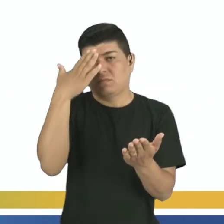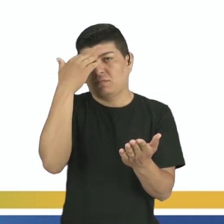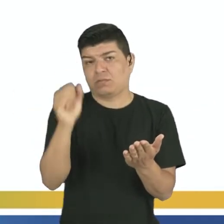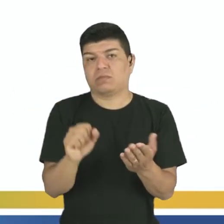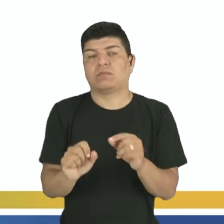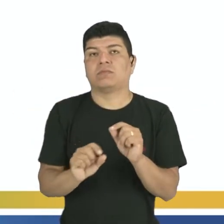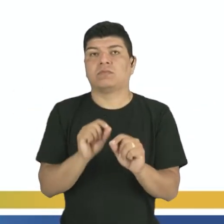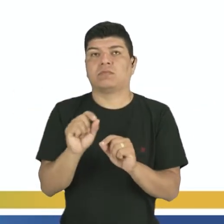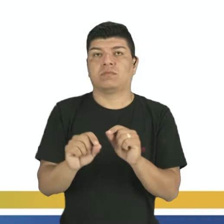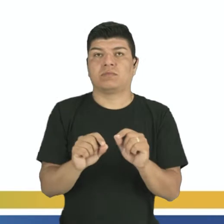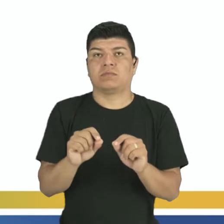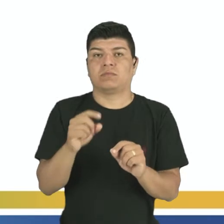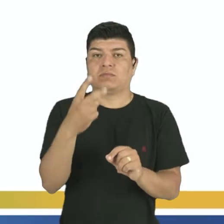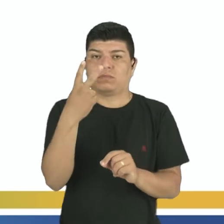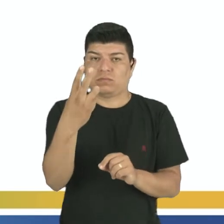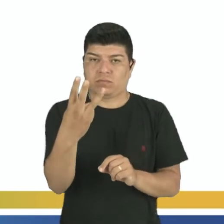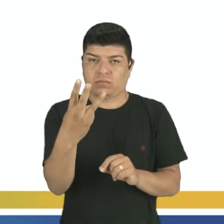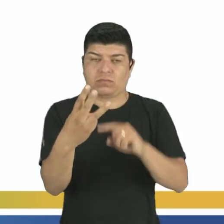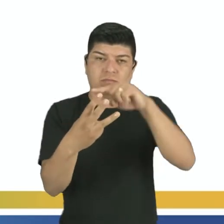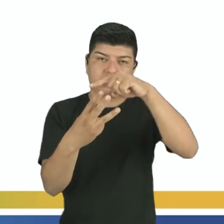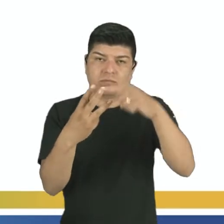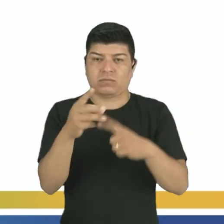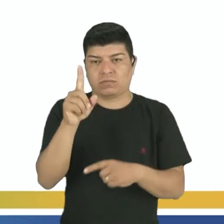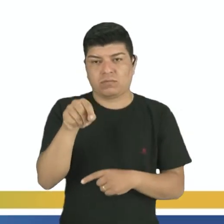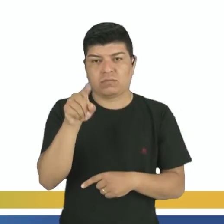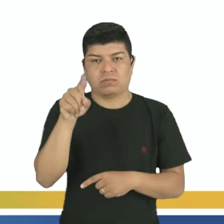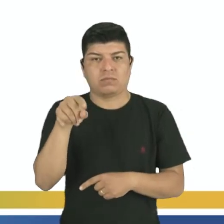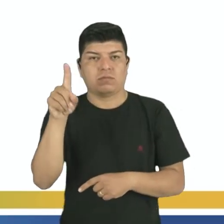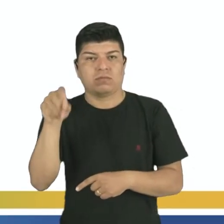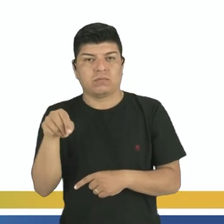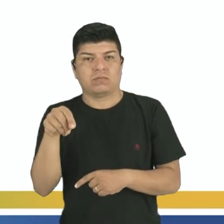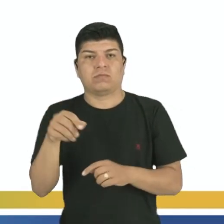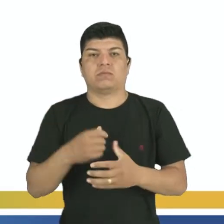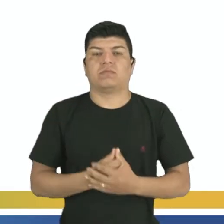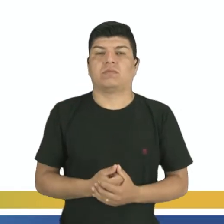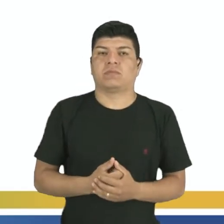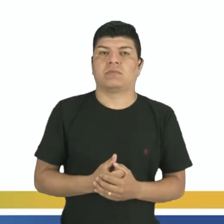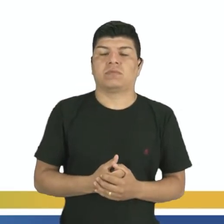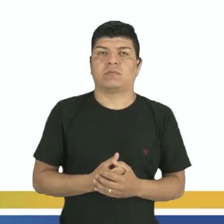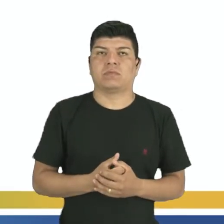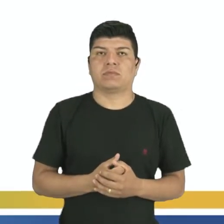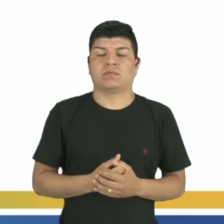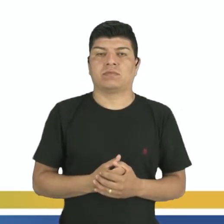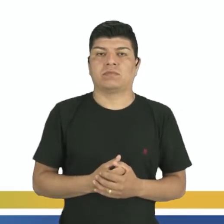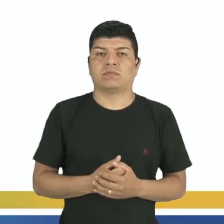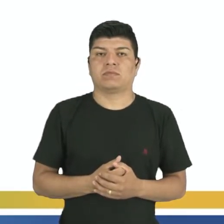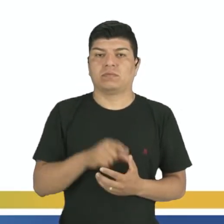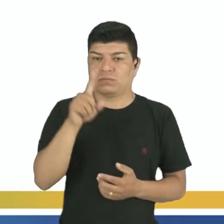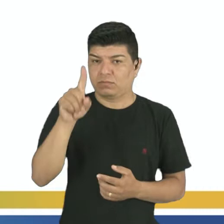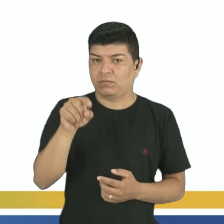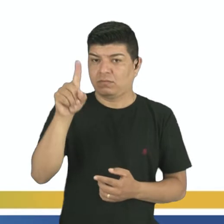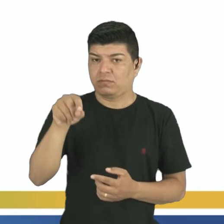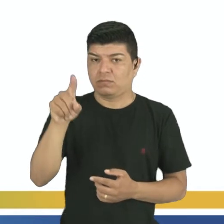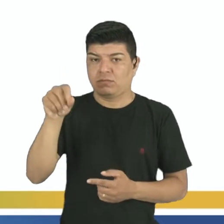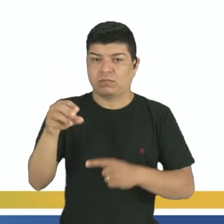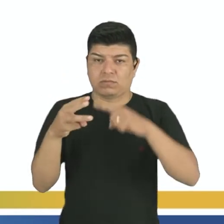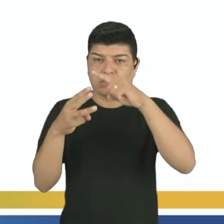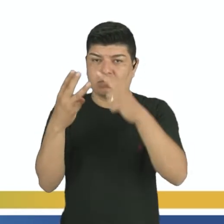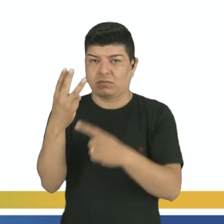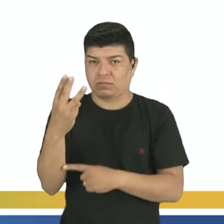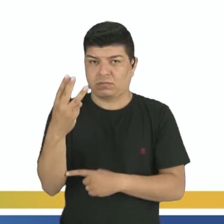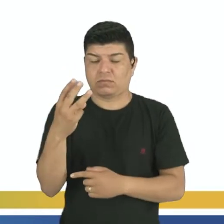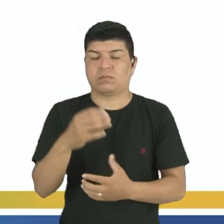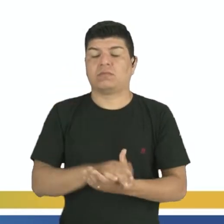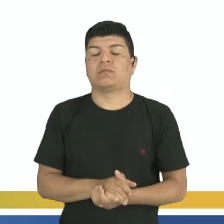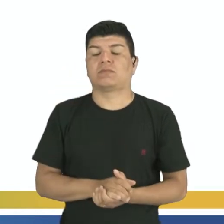E este lado aqui tem 3, certo? Tem 3 retinhas aqui, né? 3 segmentozinhos aqui,